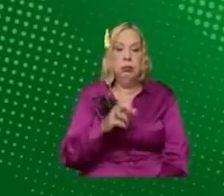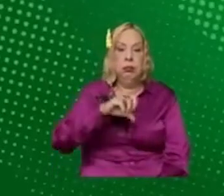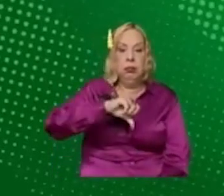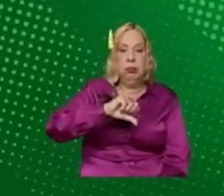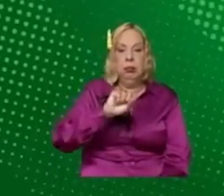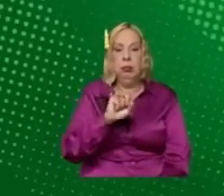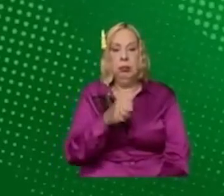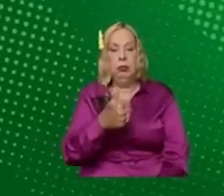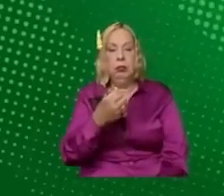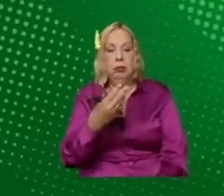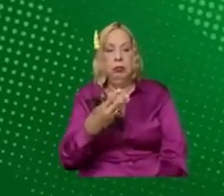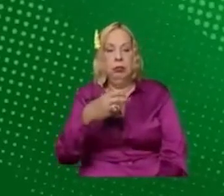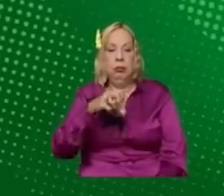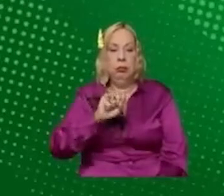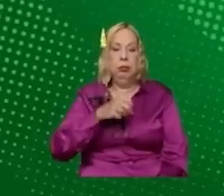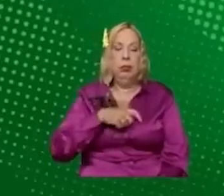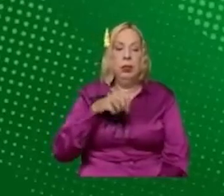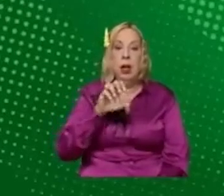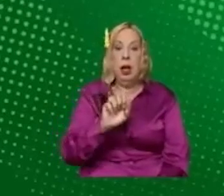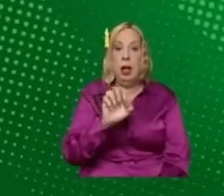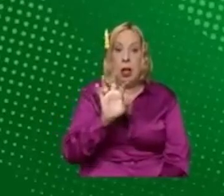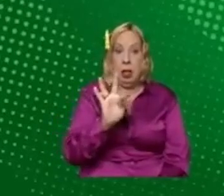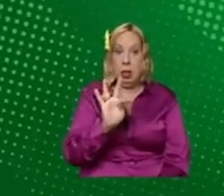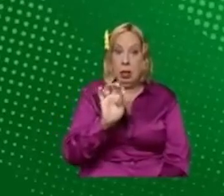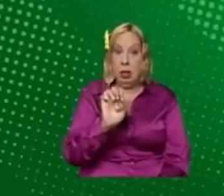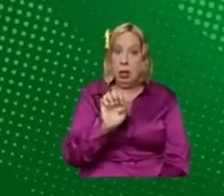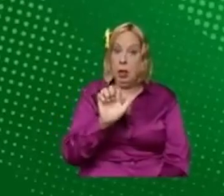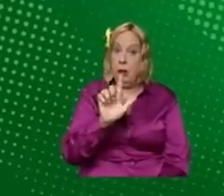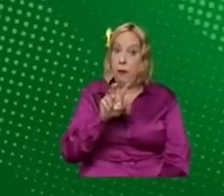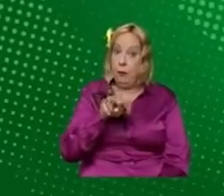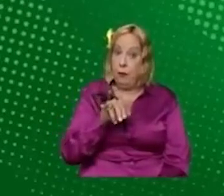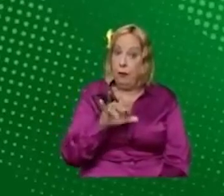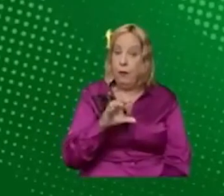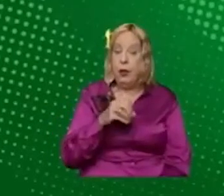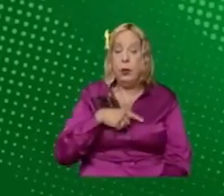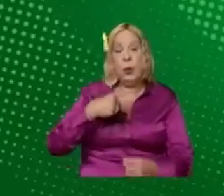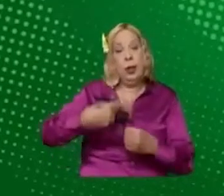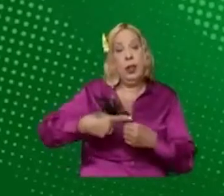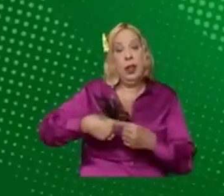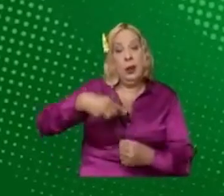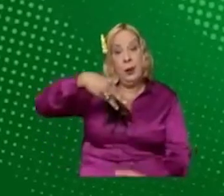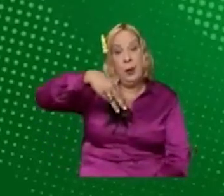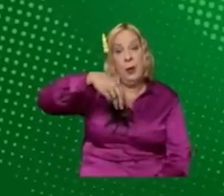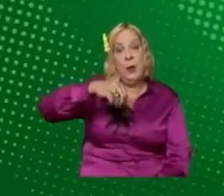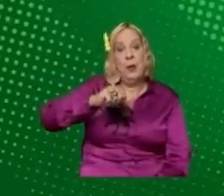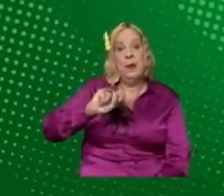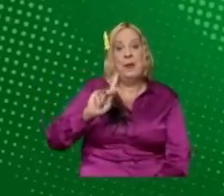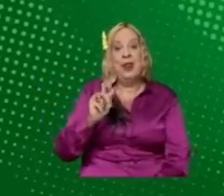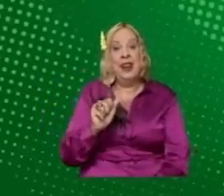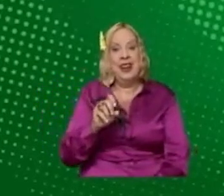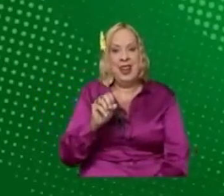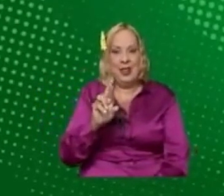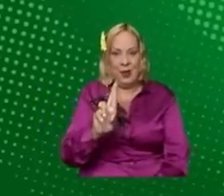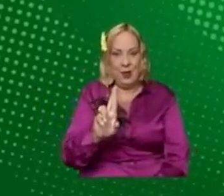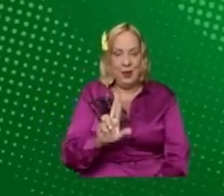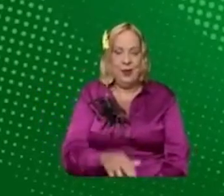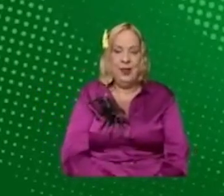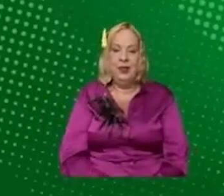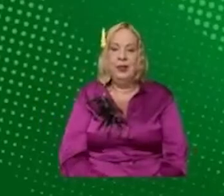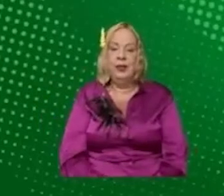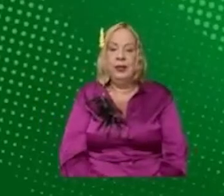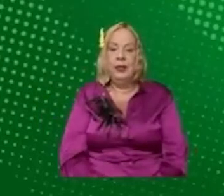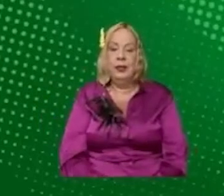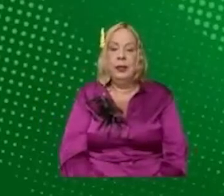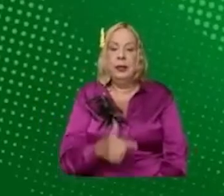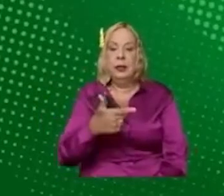598138, numeração do Etelvino, lá de Malhador, regional aqui da BAM, mais R$500.